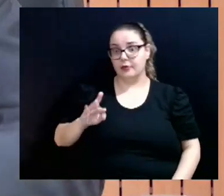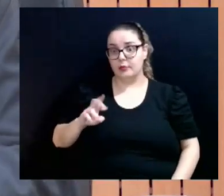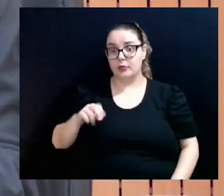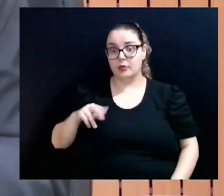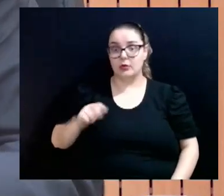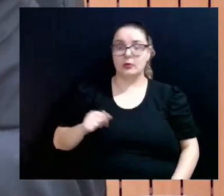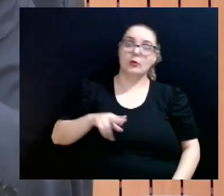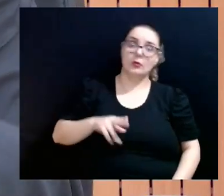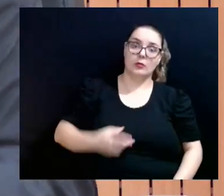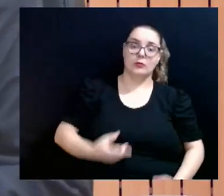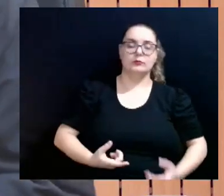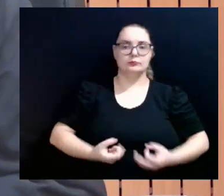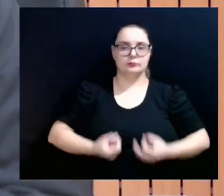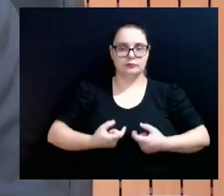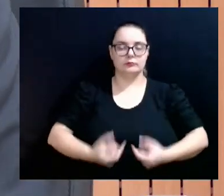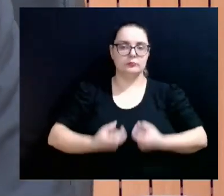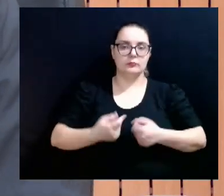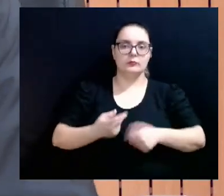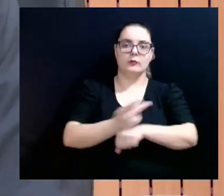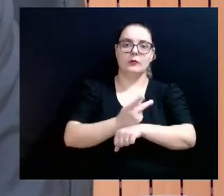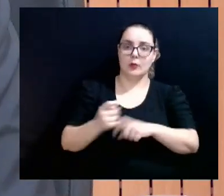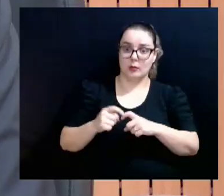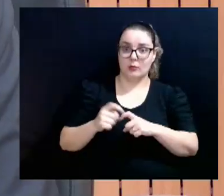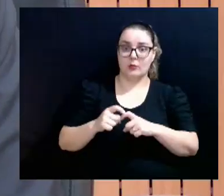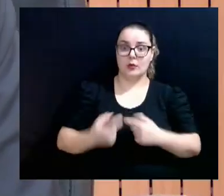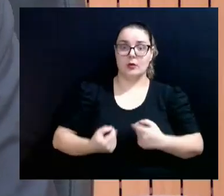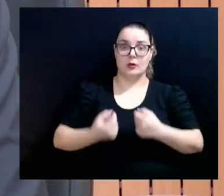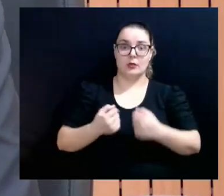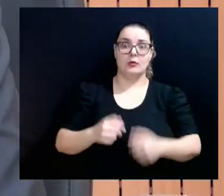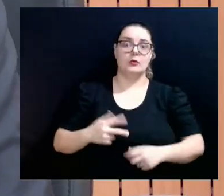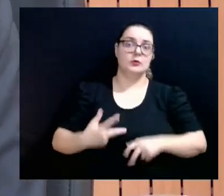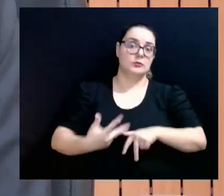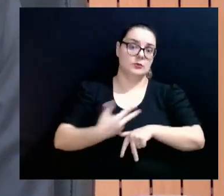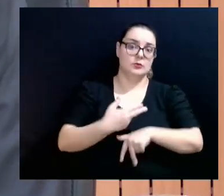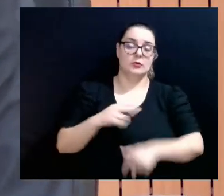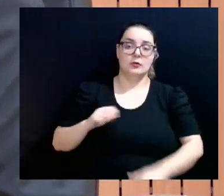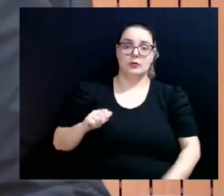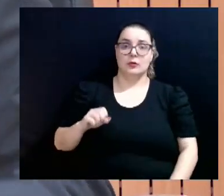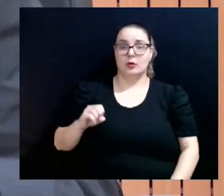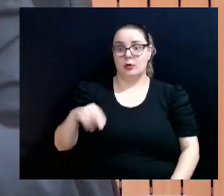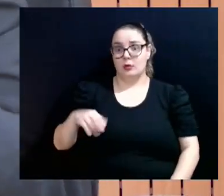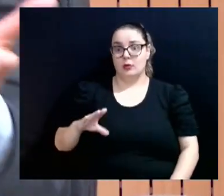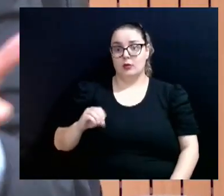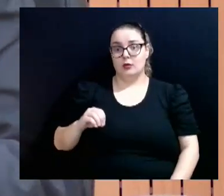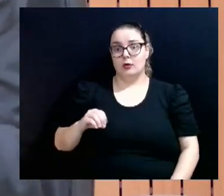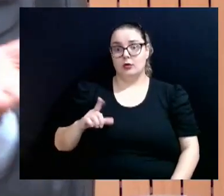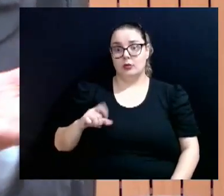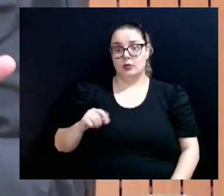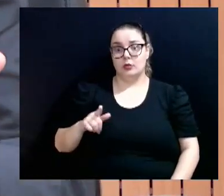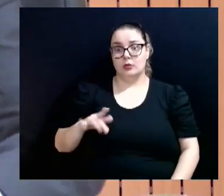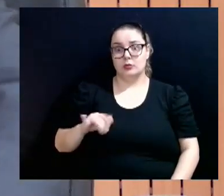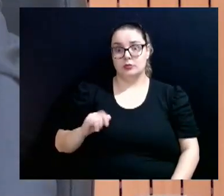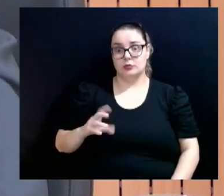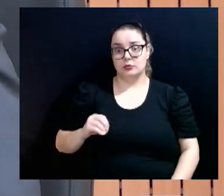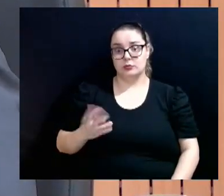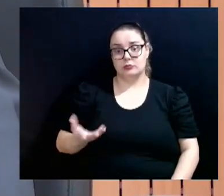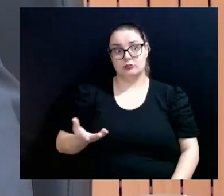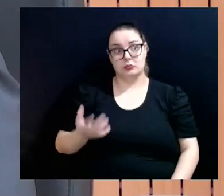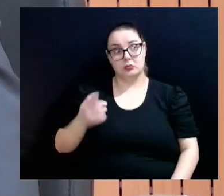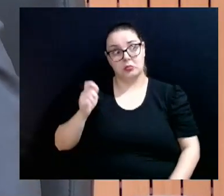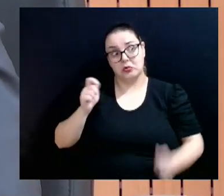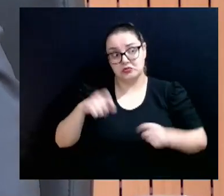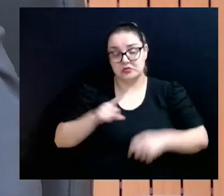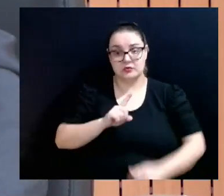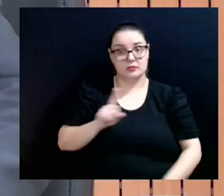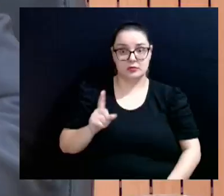um oncologista, um cirurgião oncológico, enfim. O mais provável é que não seja, mas não sei, assim, é